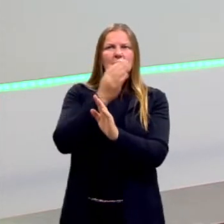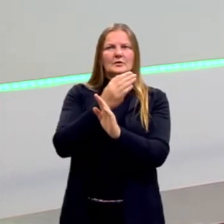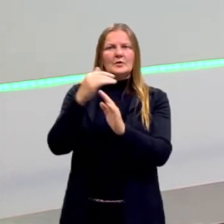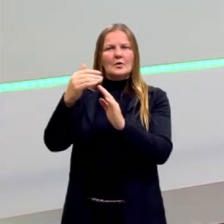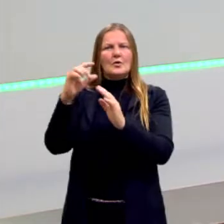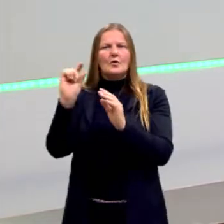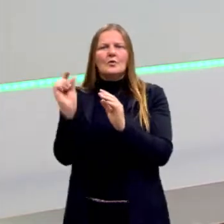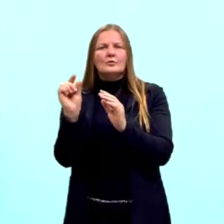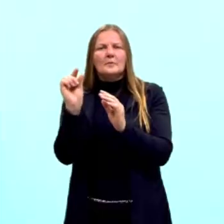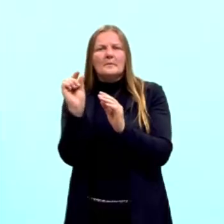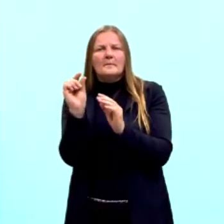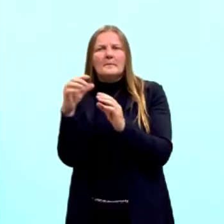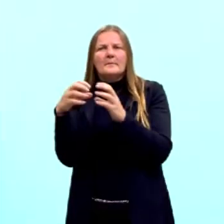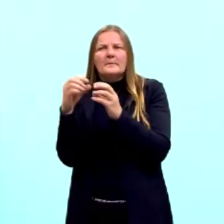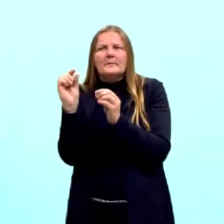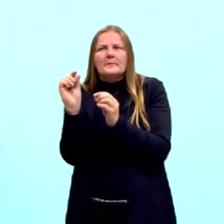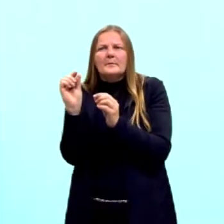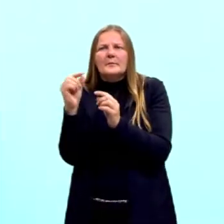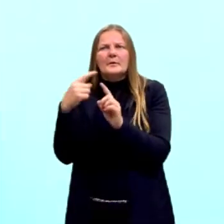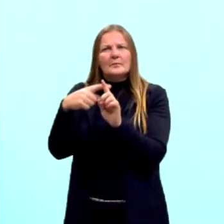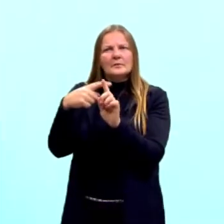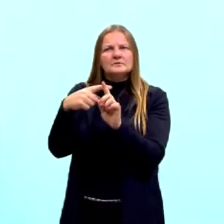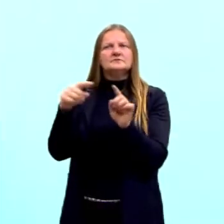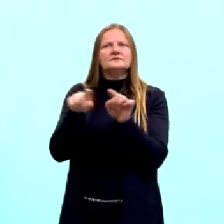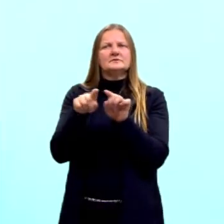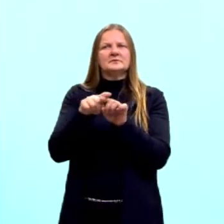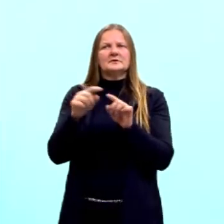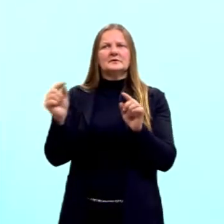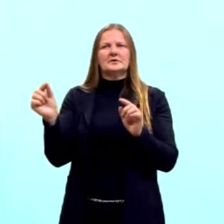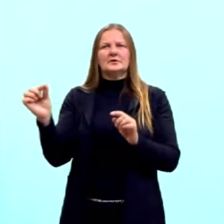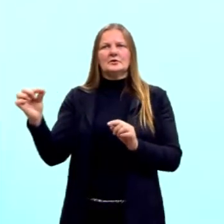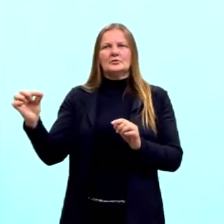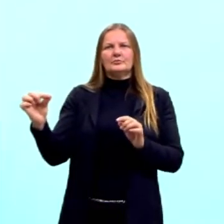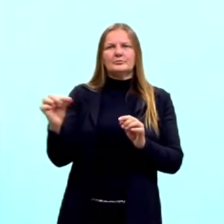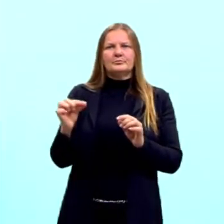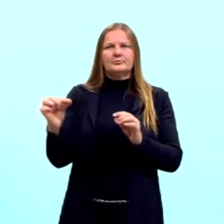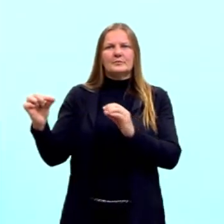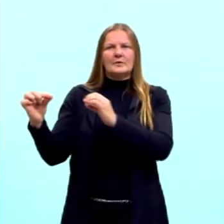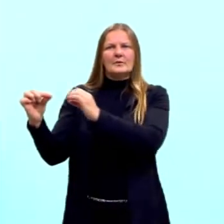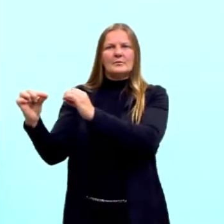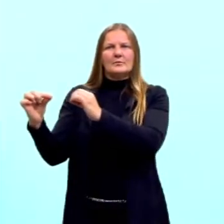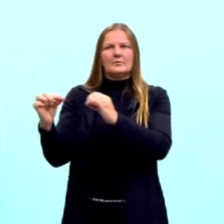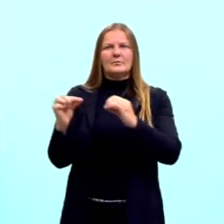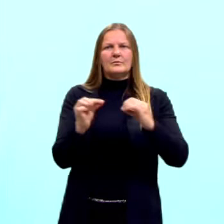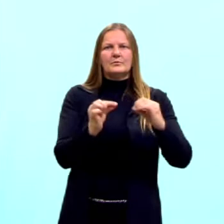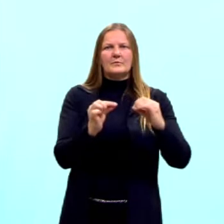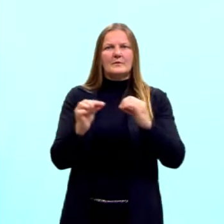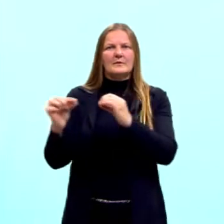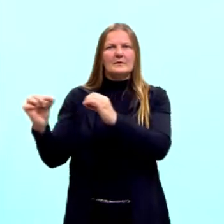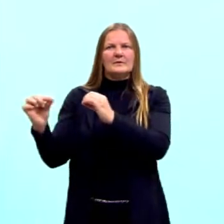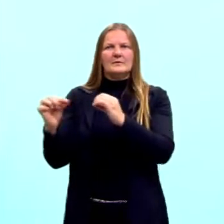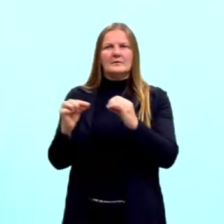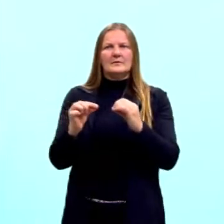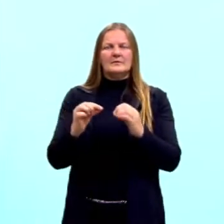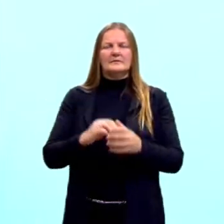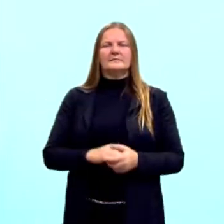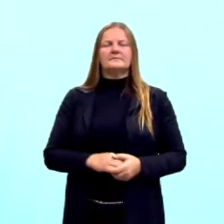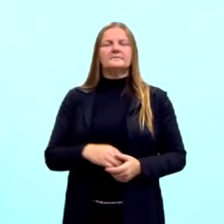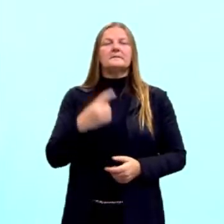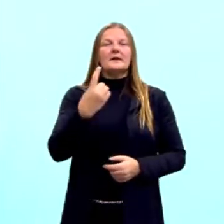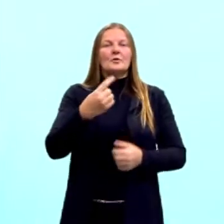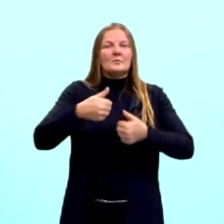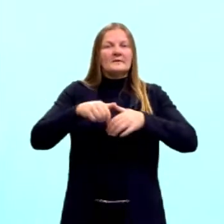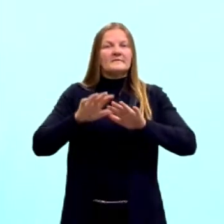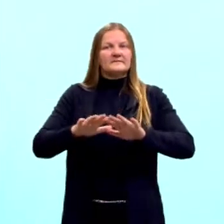gente tem uma menor né com carga positiva também então a gente pensa na que essa daqui tá fixa a